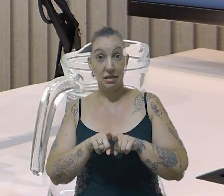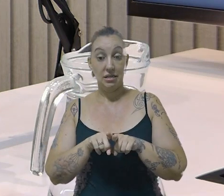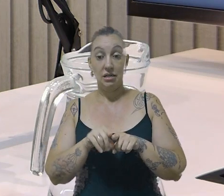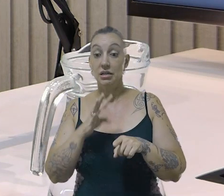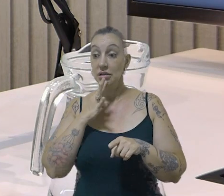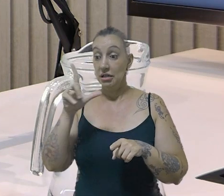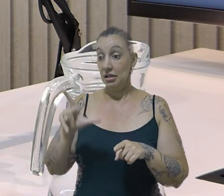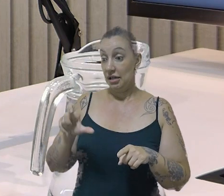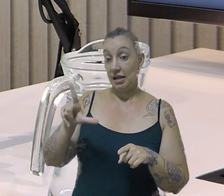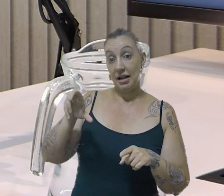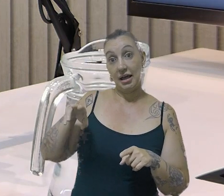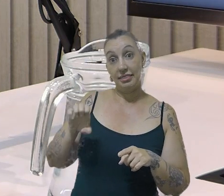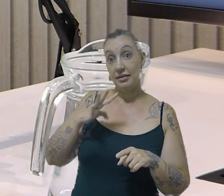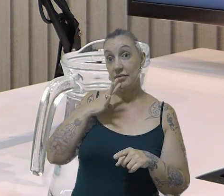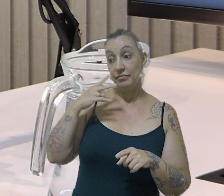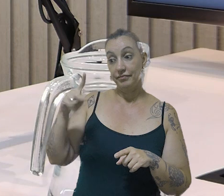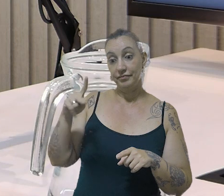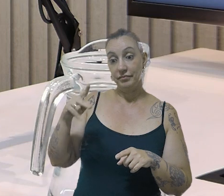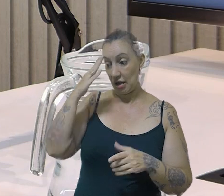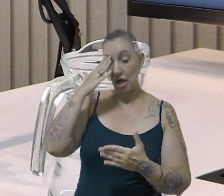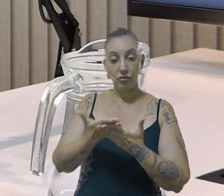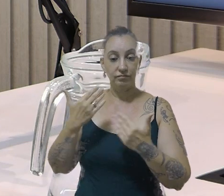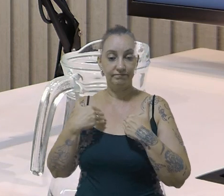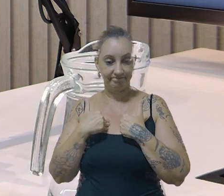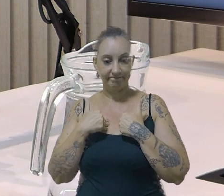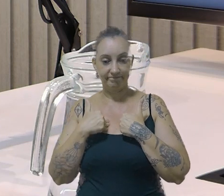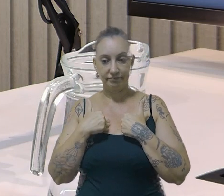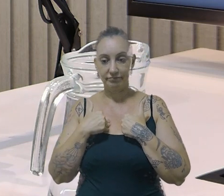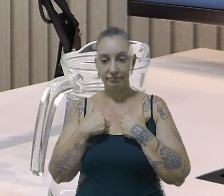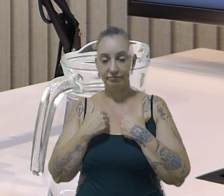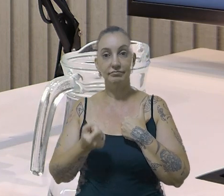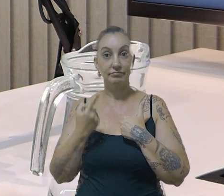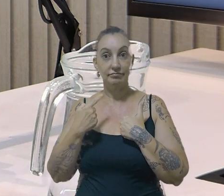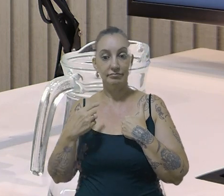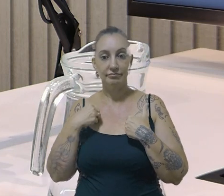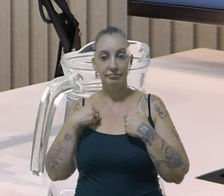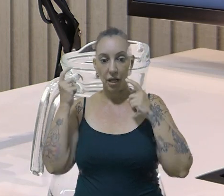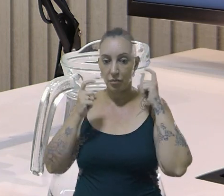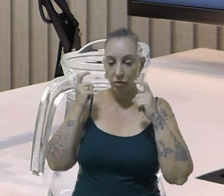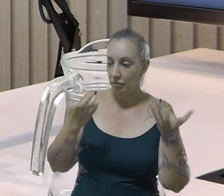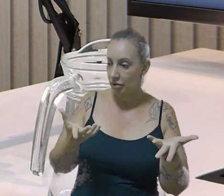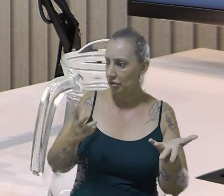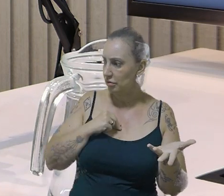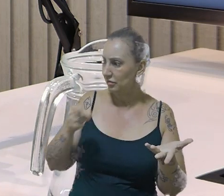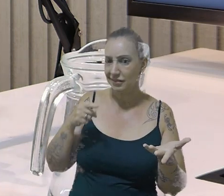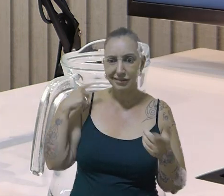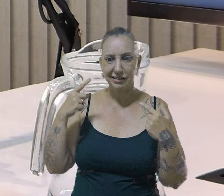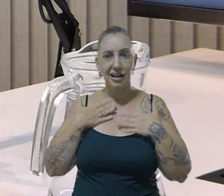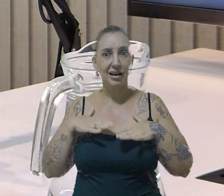a Leilane não conhecia o trabalho dela e ela confiou assim loucamente isso também me preocupava né que eu falava assim cara ela tá muito